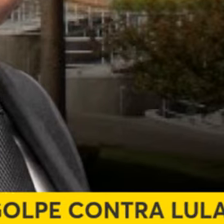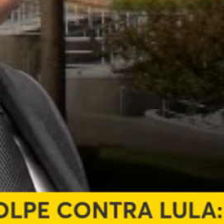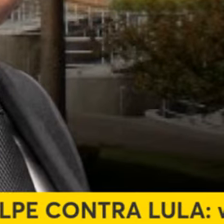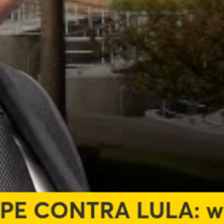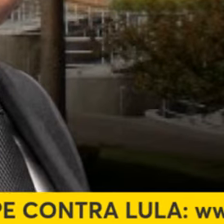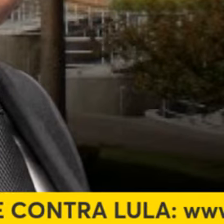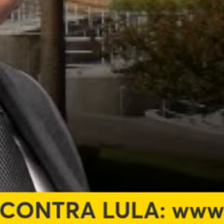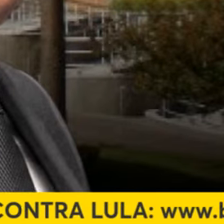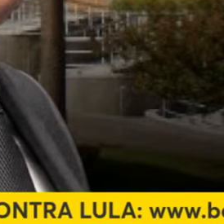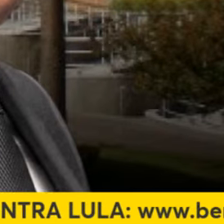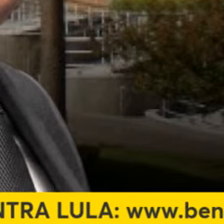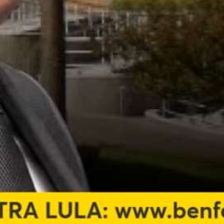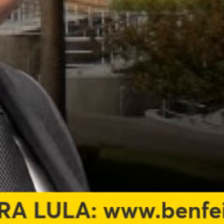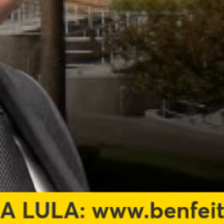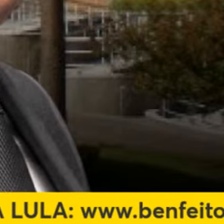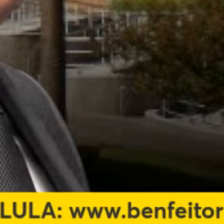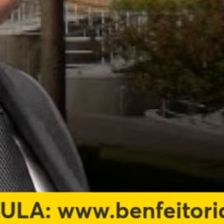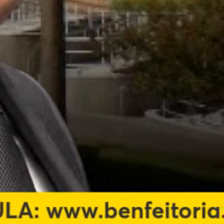Ah